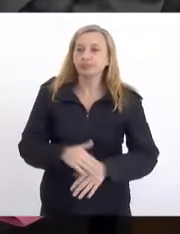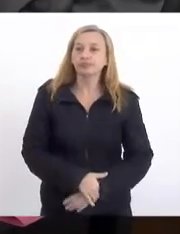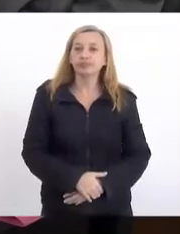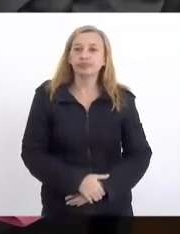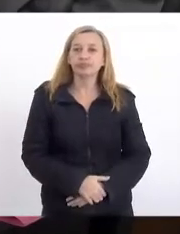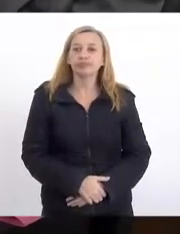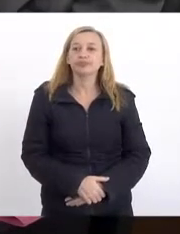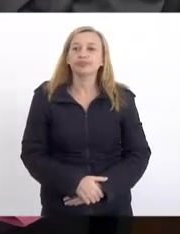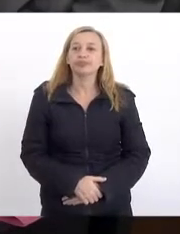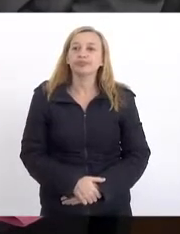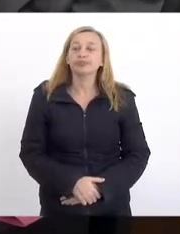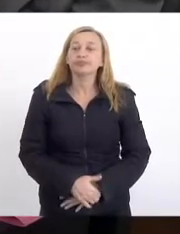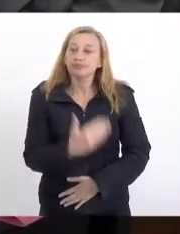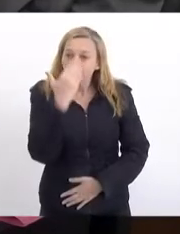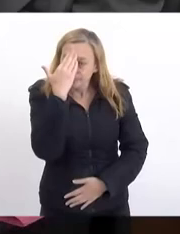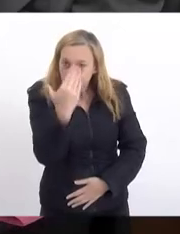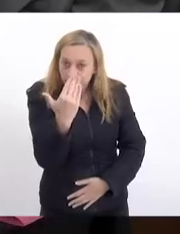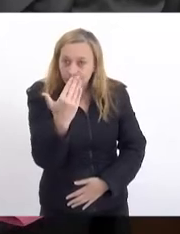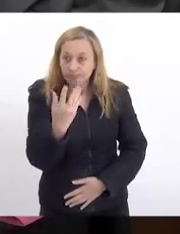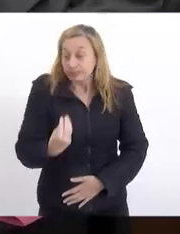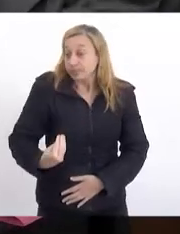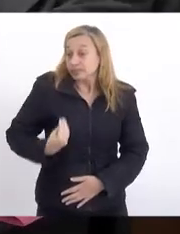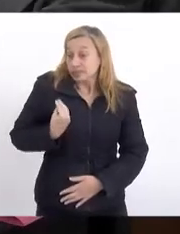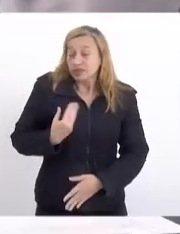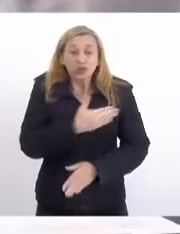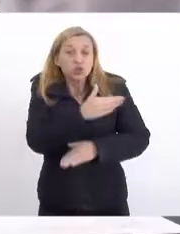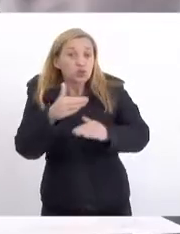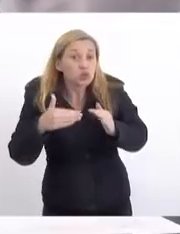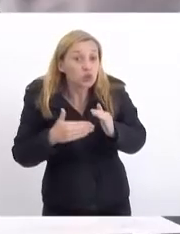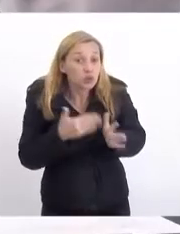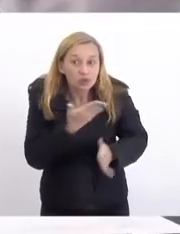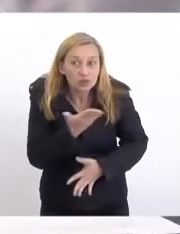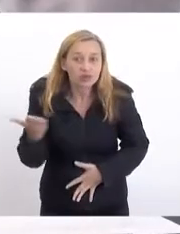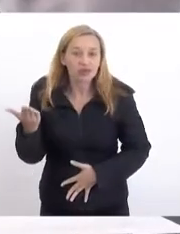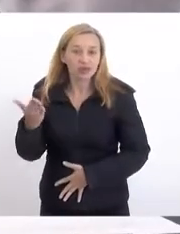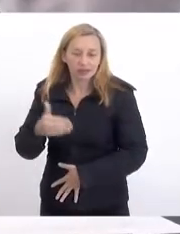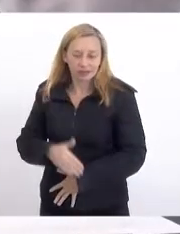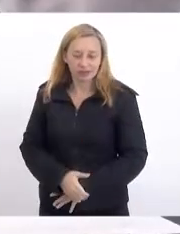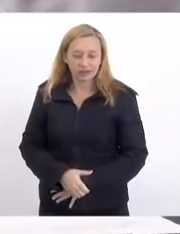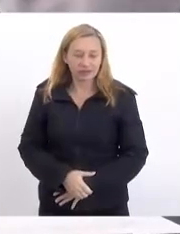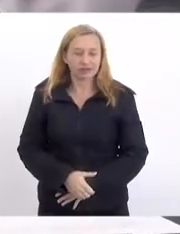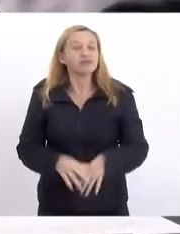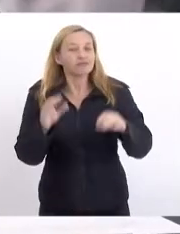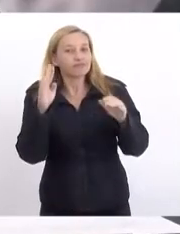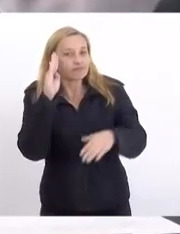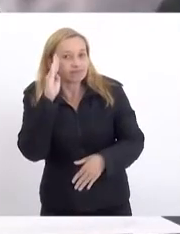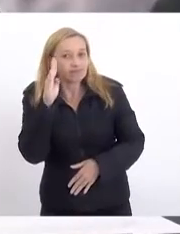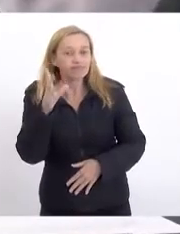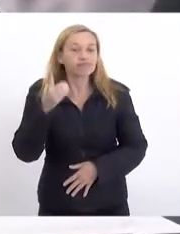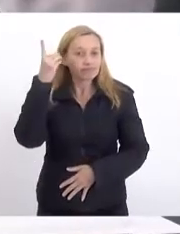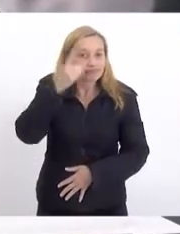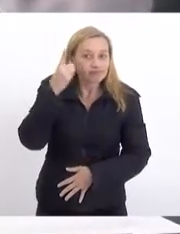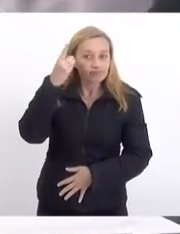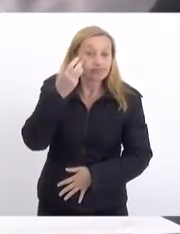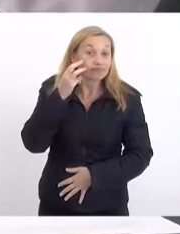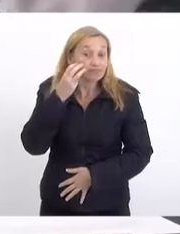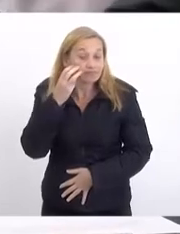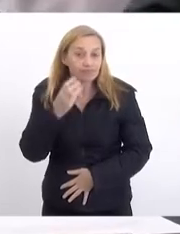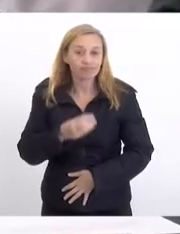posto, agradecendo a presença de todos e todas, principalmente o deputado Valdeque,